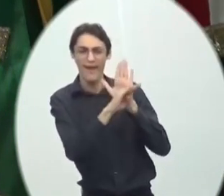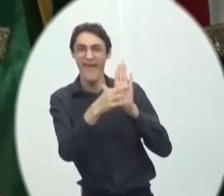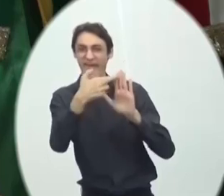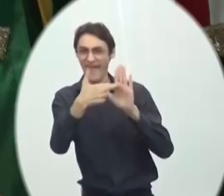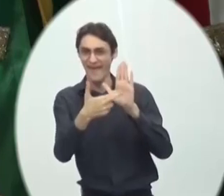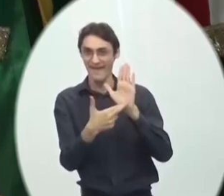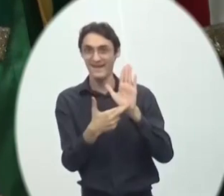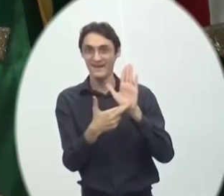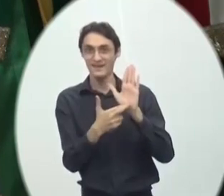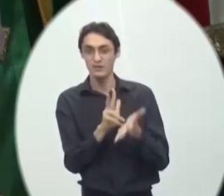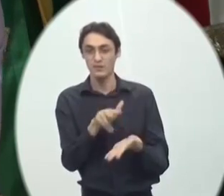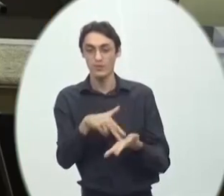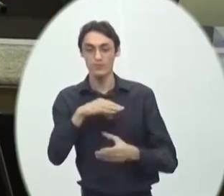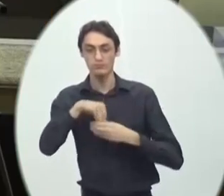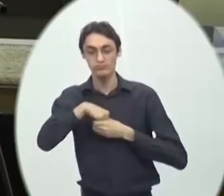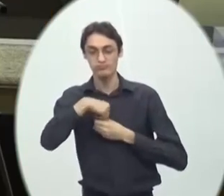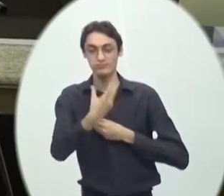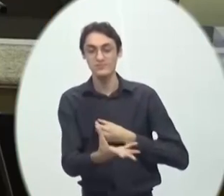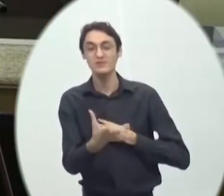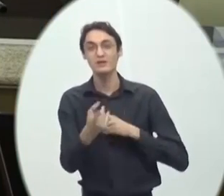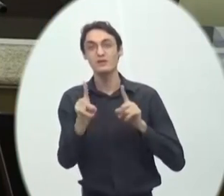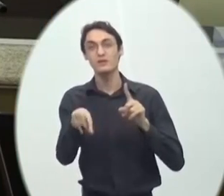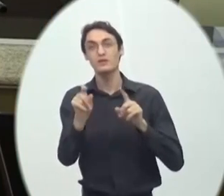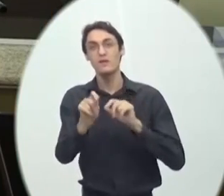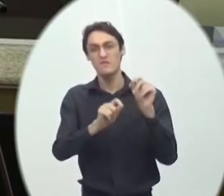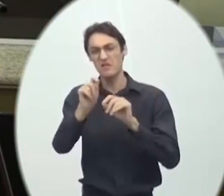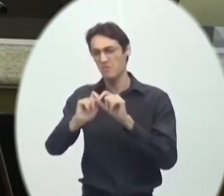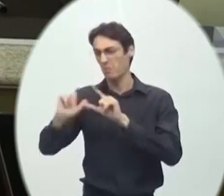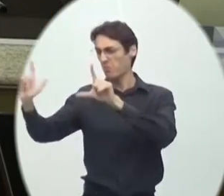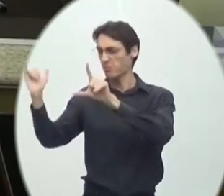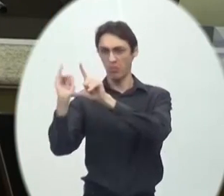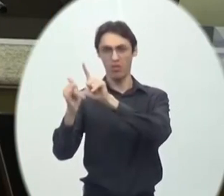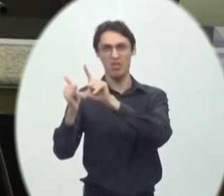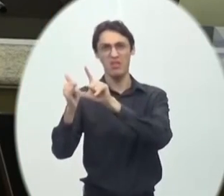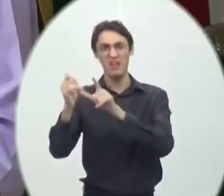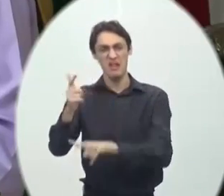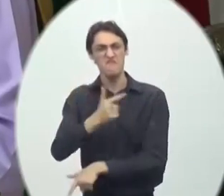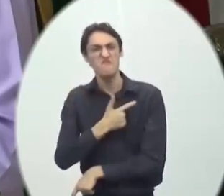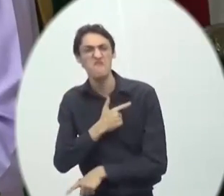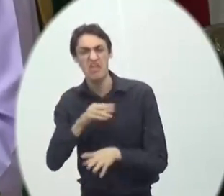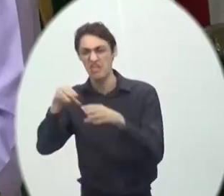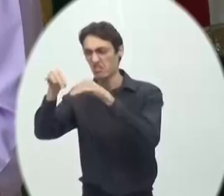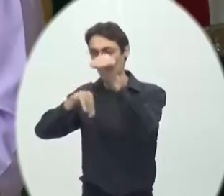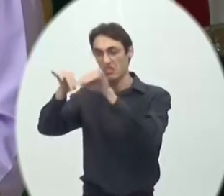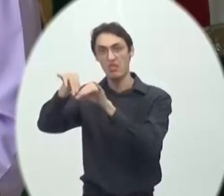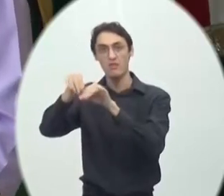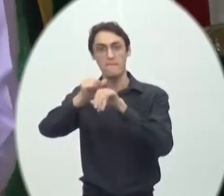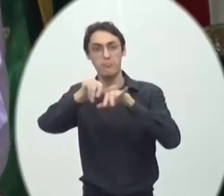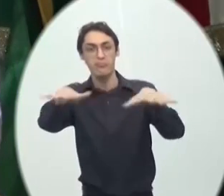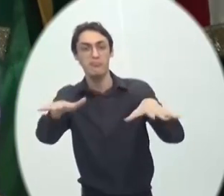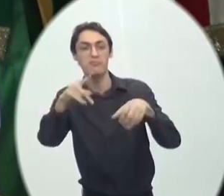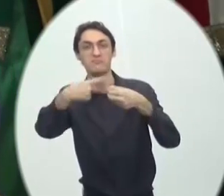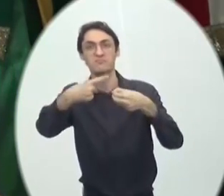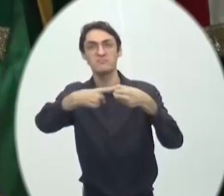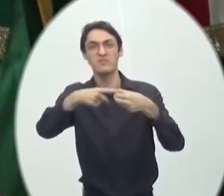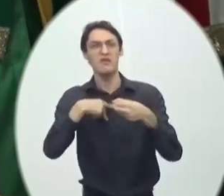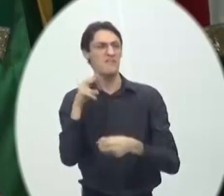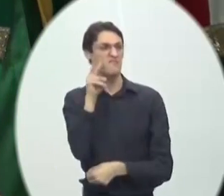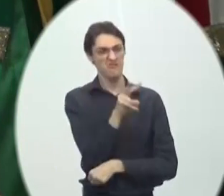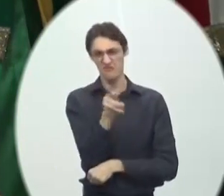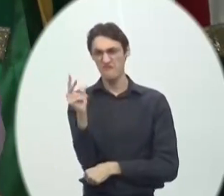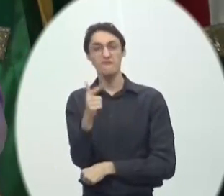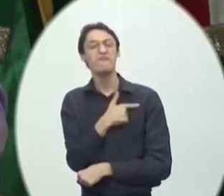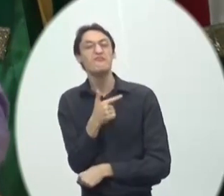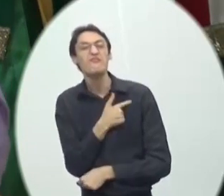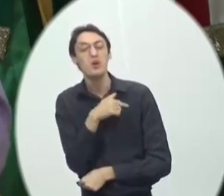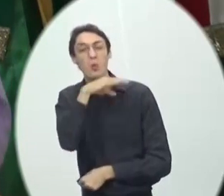mais cabimento, esse outdoor feio, velho, tudo rasgado, espalhado na cidade, que muitas vezes vem. Vou fazer uma coisa decente,